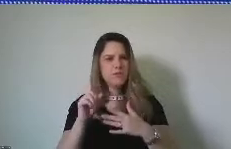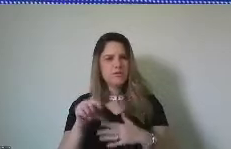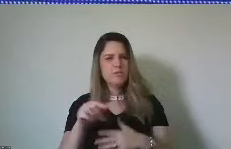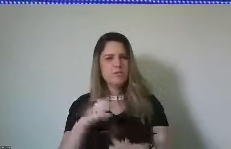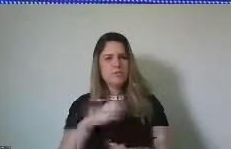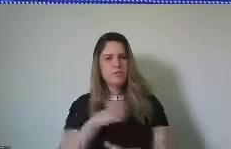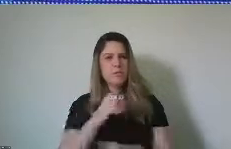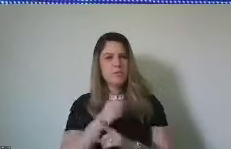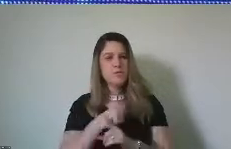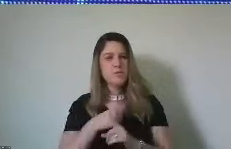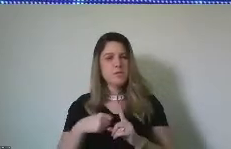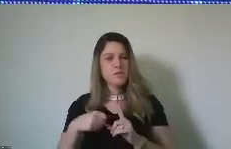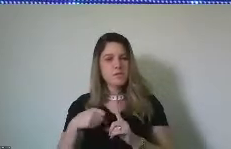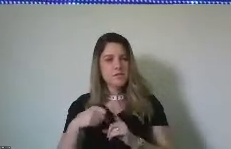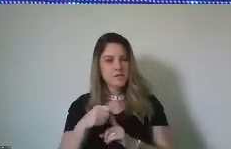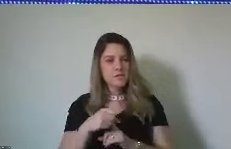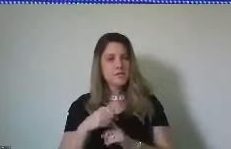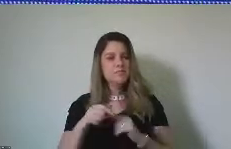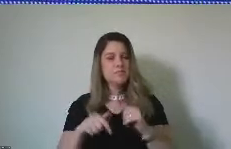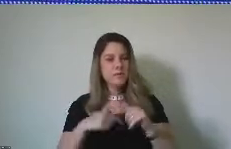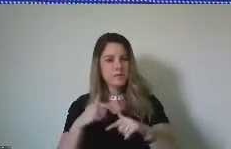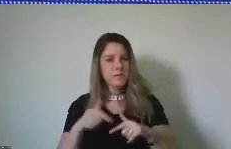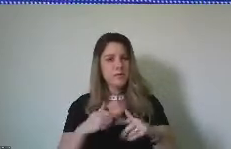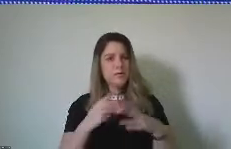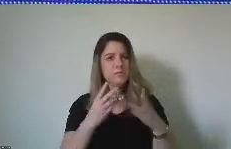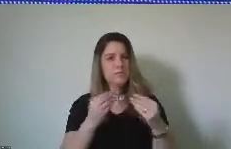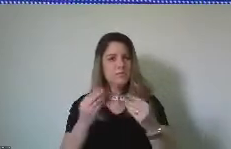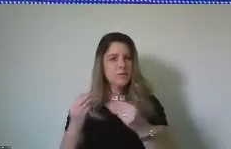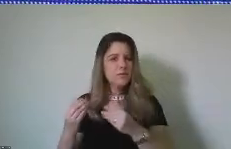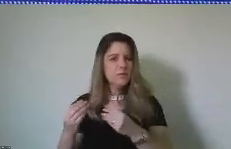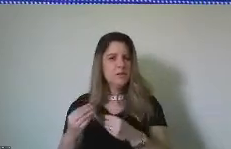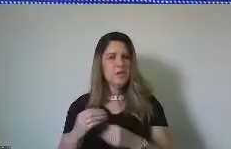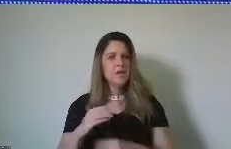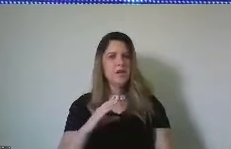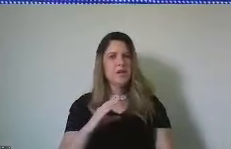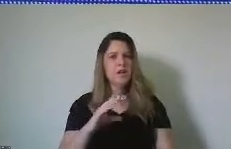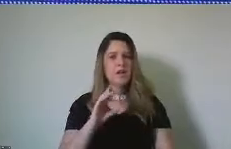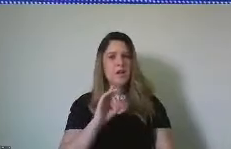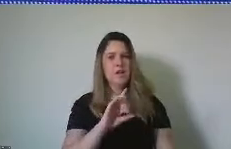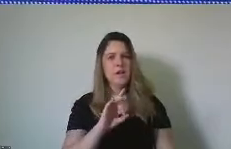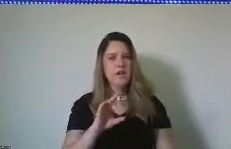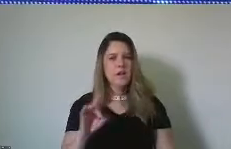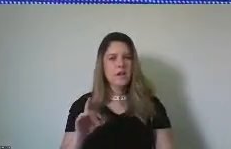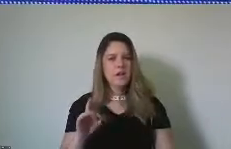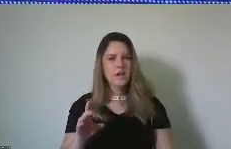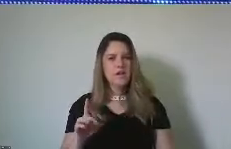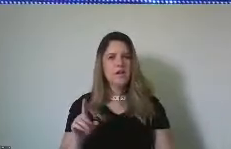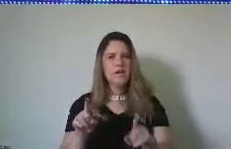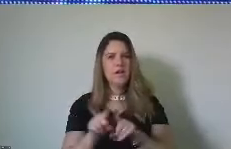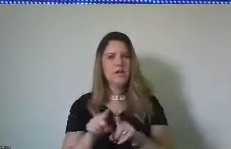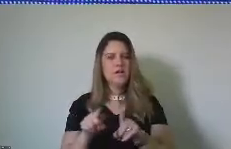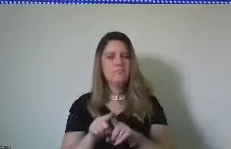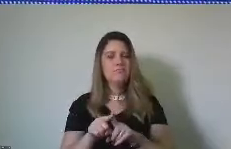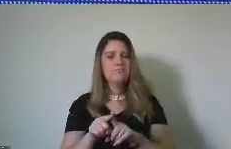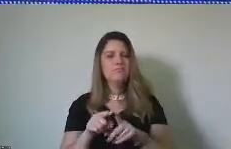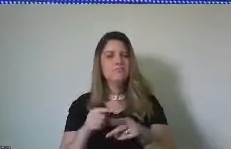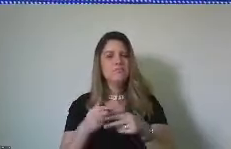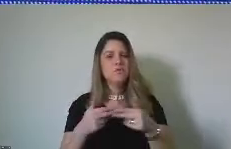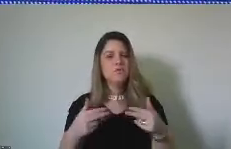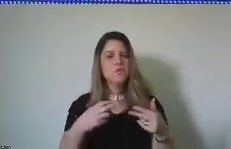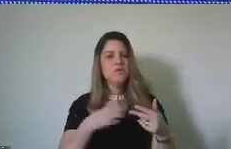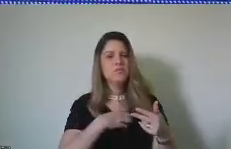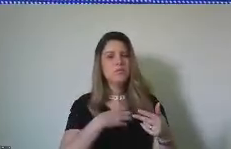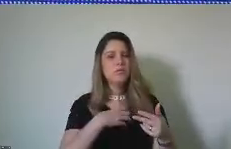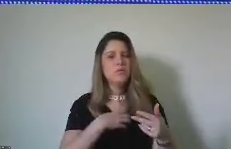a gente vem trabalhando muito bem e a cada leilão a gente percebe uma aperfeiçoamento da regulação de forma muito constrativa